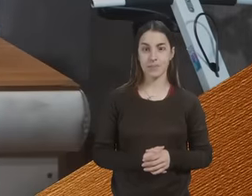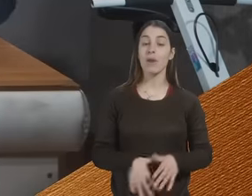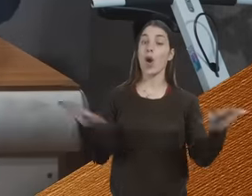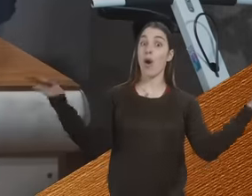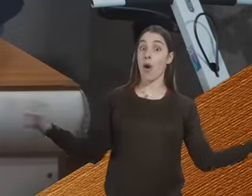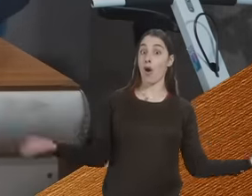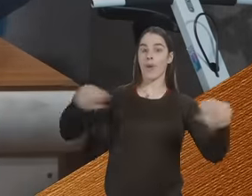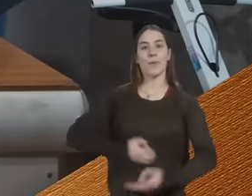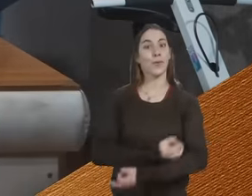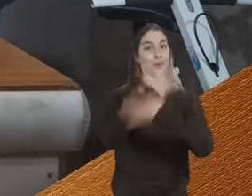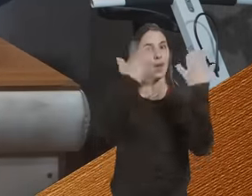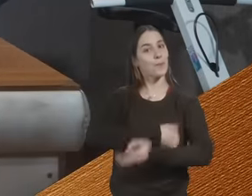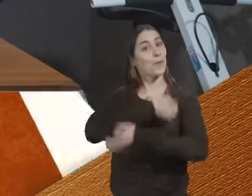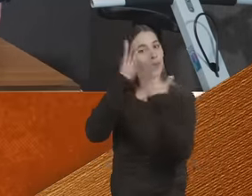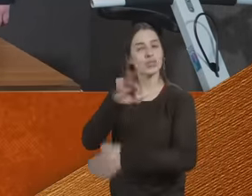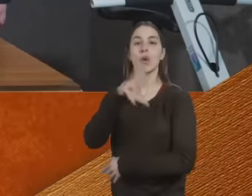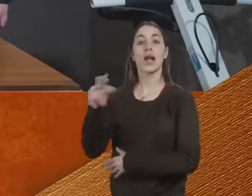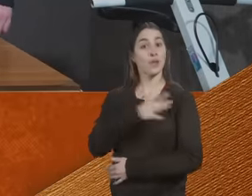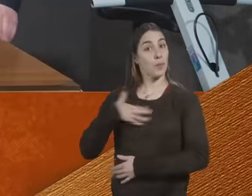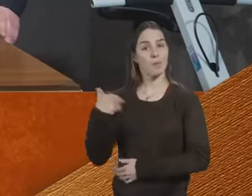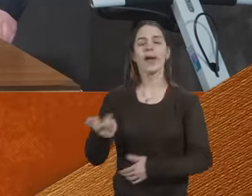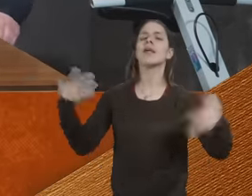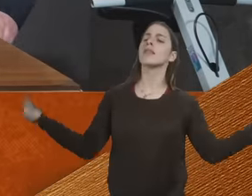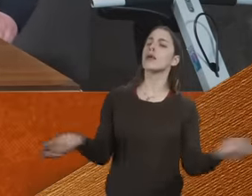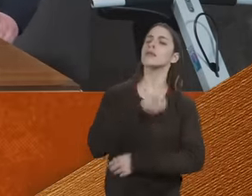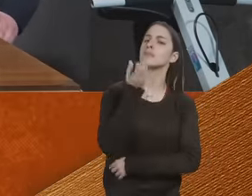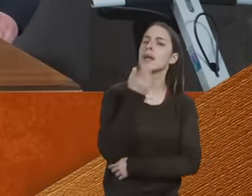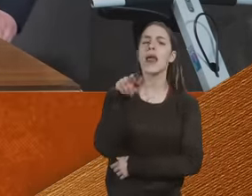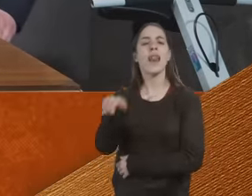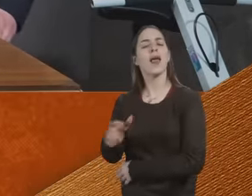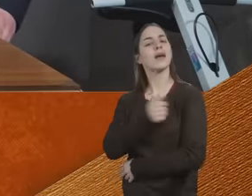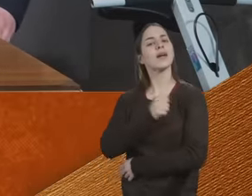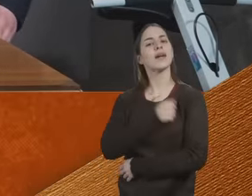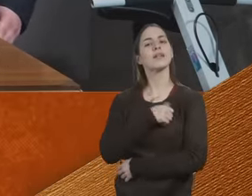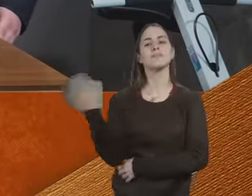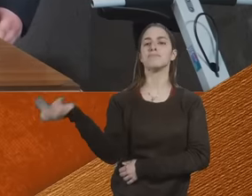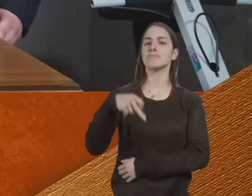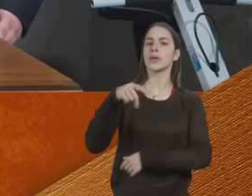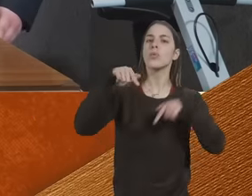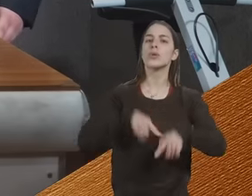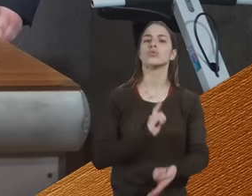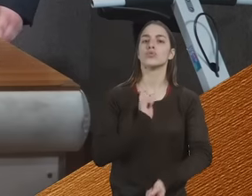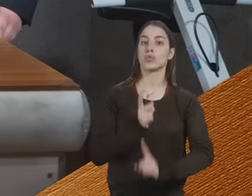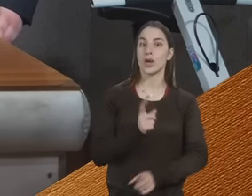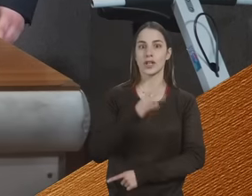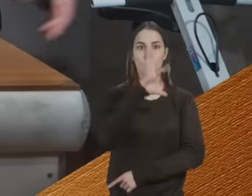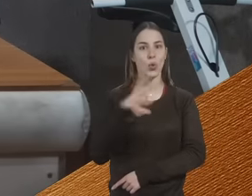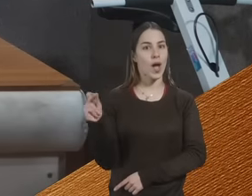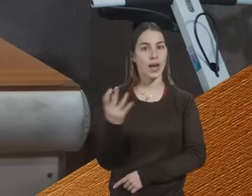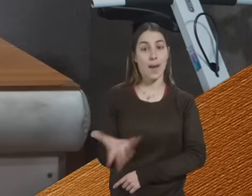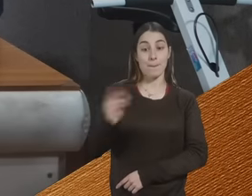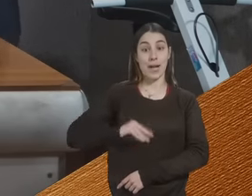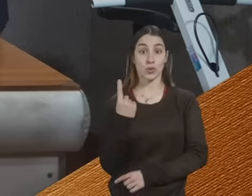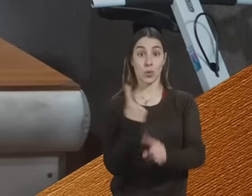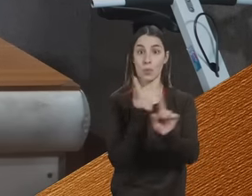Ora, muito bom dia, Higui. Bom dia, Joana. Tudo bem? Então explique-nos lá para casa o que é que nos trouxe hoje. Joana, mais um produto Babigui. Já